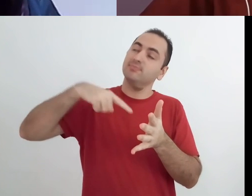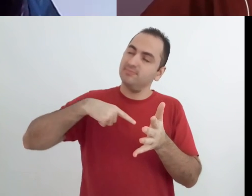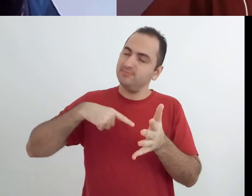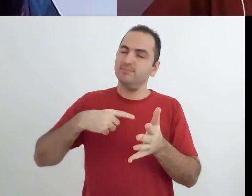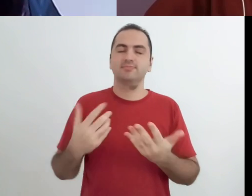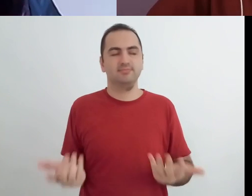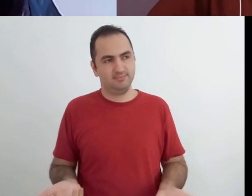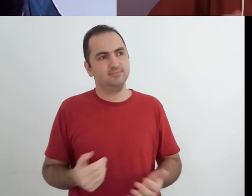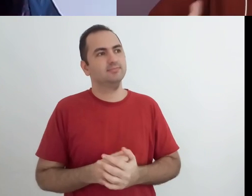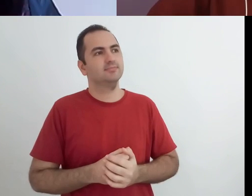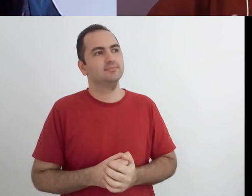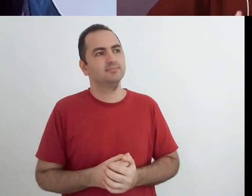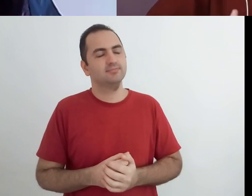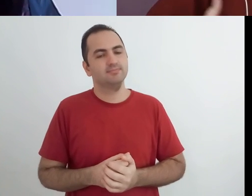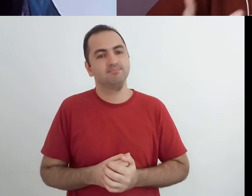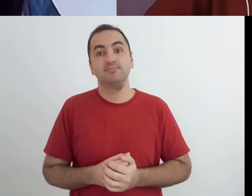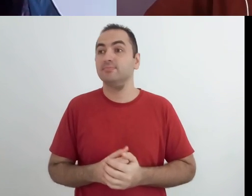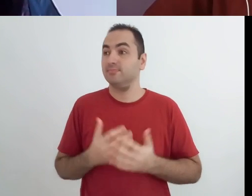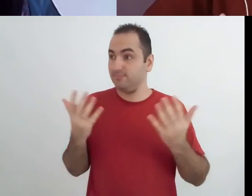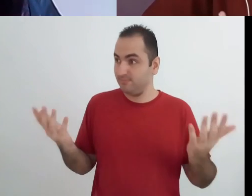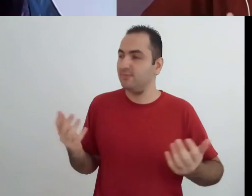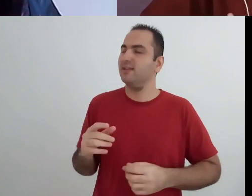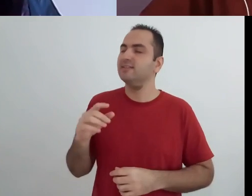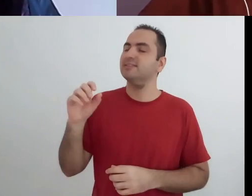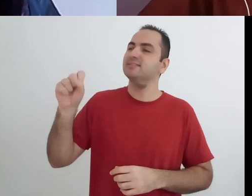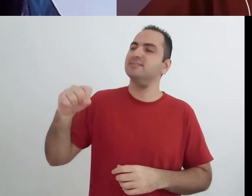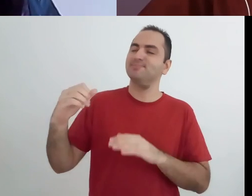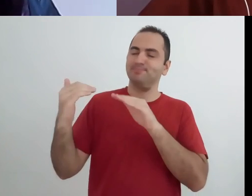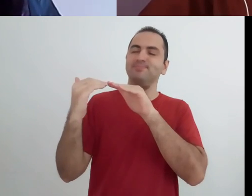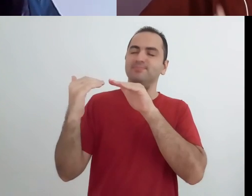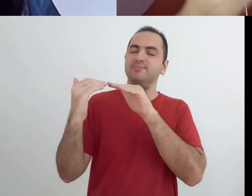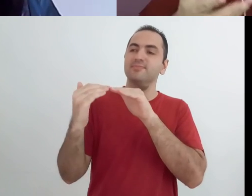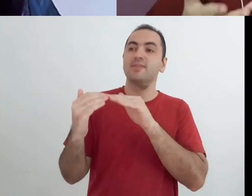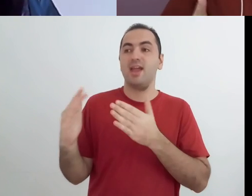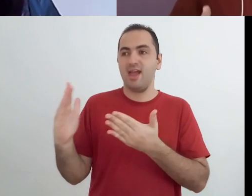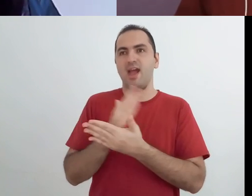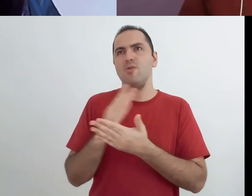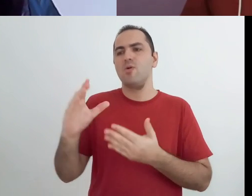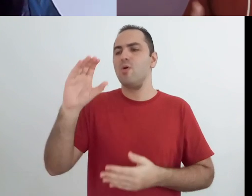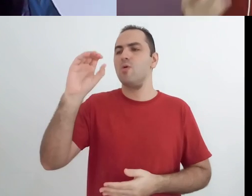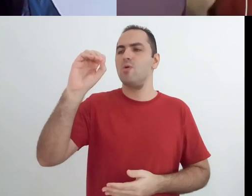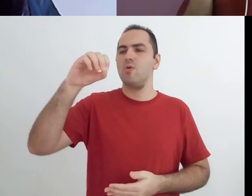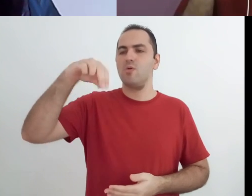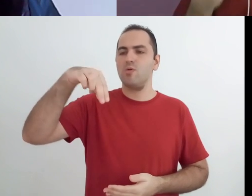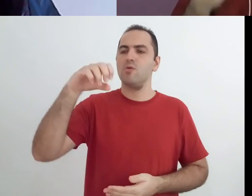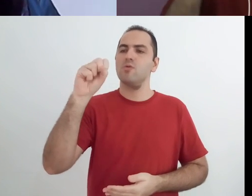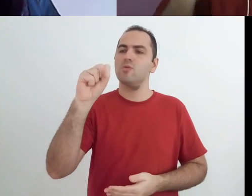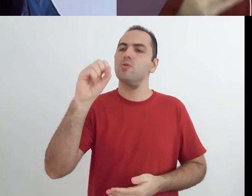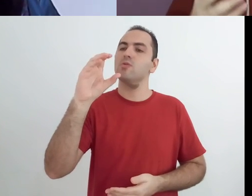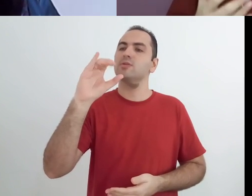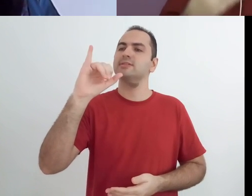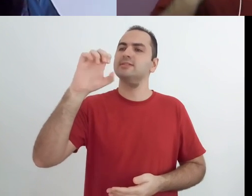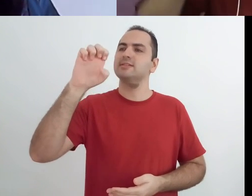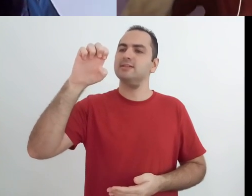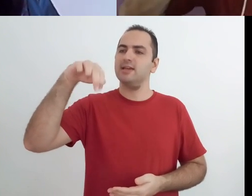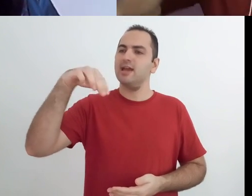legal. Às vezes agora, algumas vezes a gente vai se referir à questão da consciência, né, na língua de sinais, ao invés de falar sobre voz na